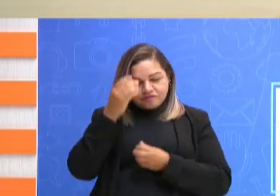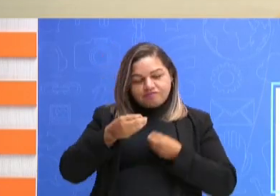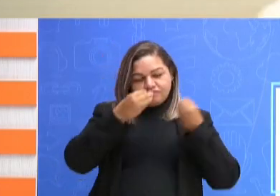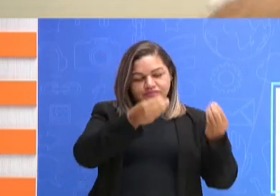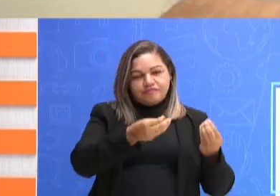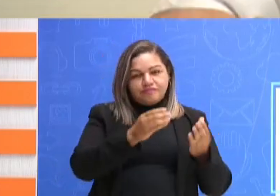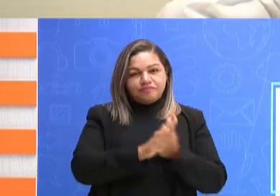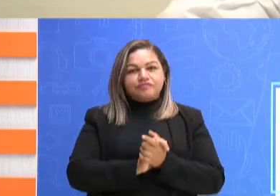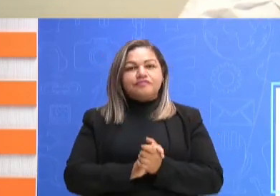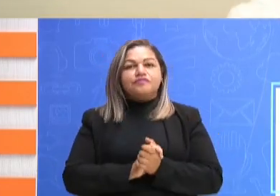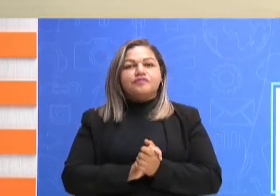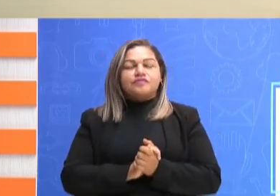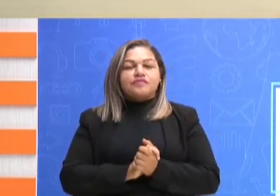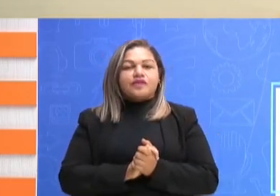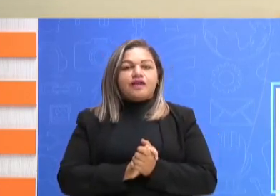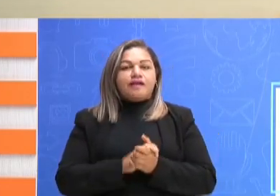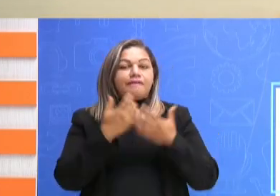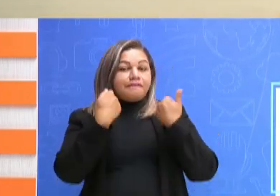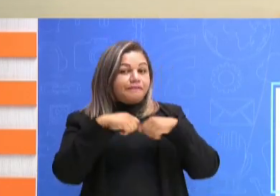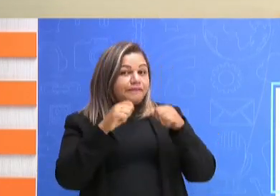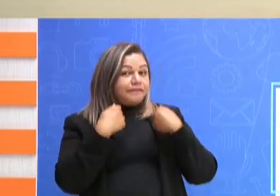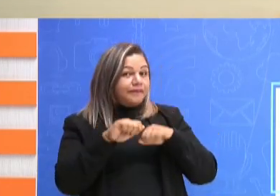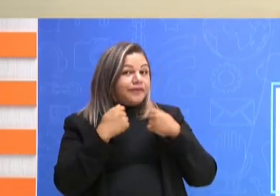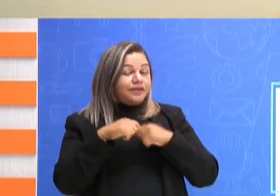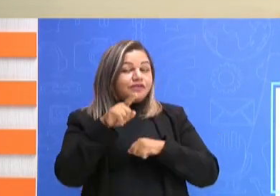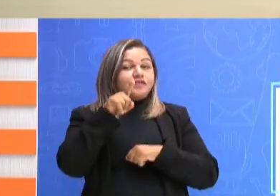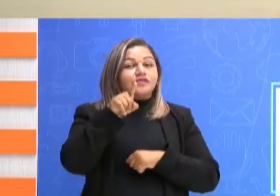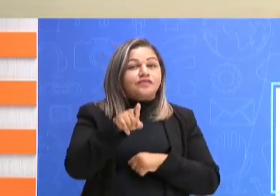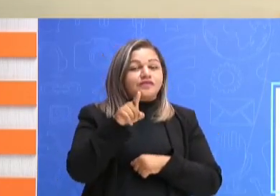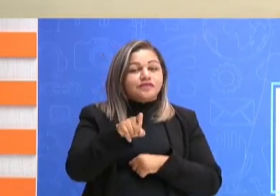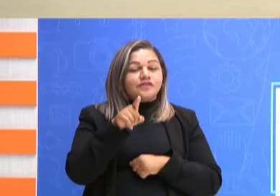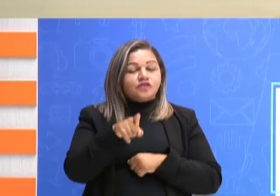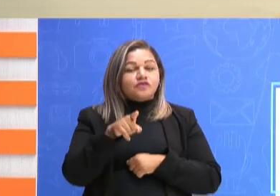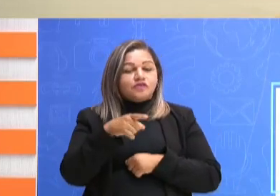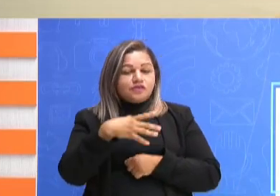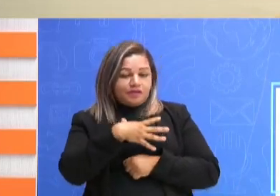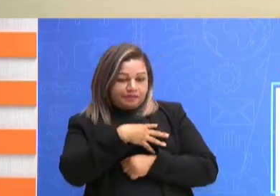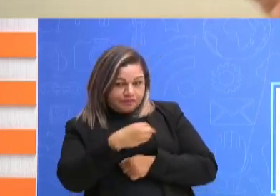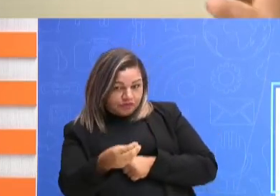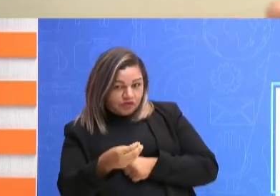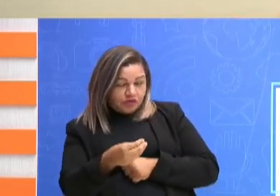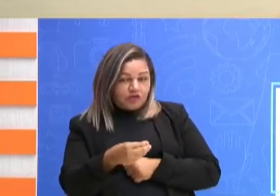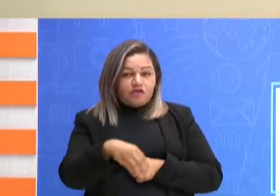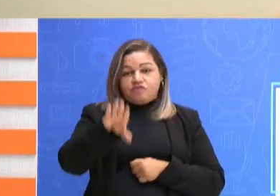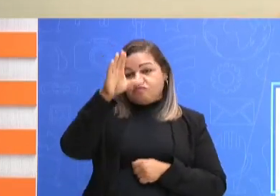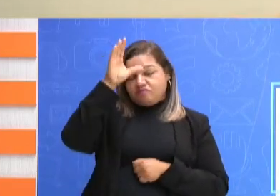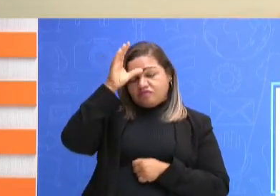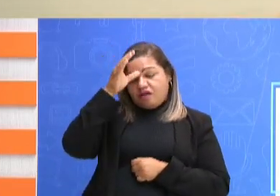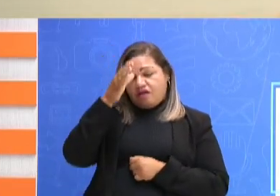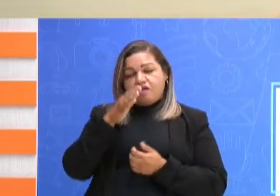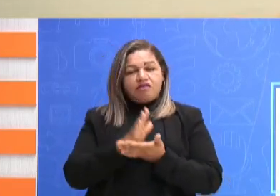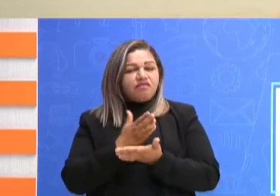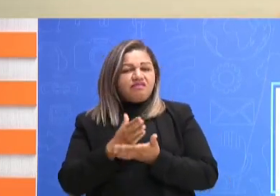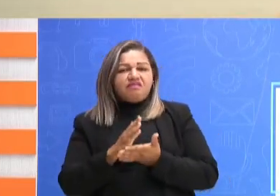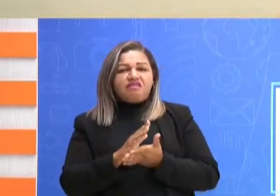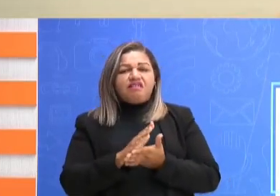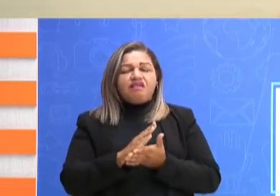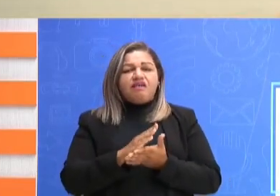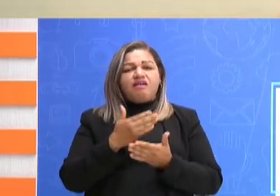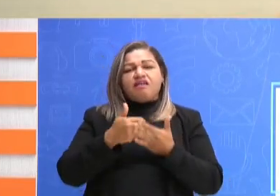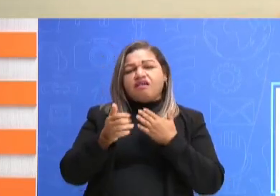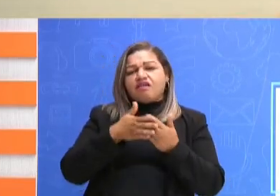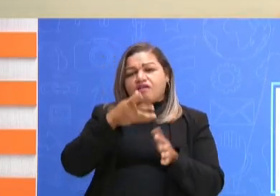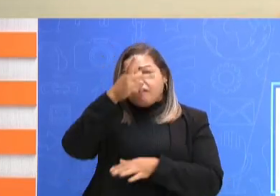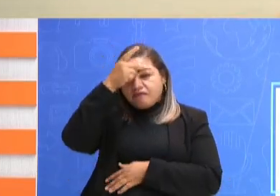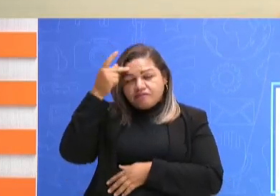iremos entregar. Para isso, é necessário que você peça um filho seu, um sobrinho seu, alguém conhecido, se você não